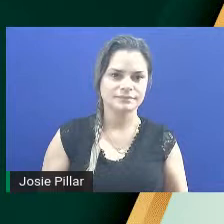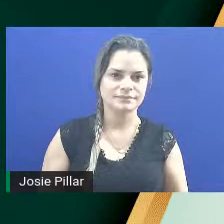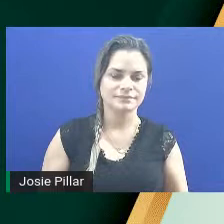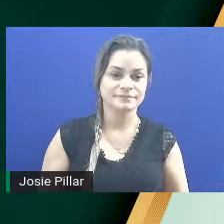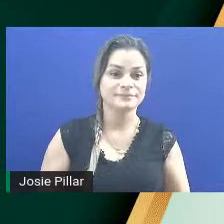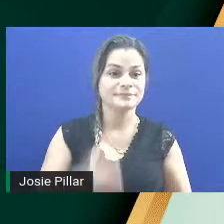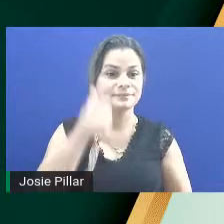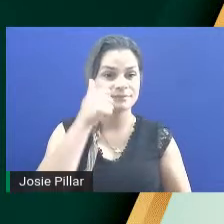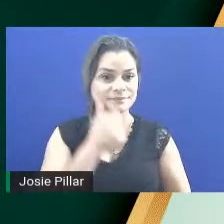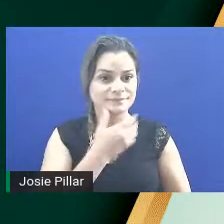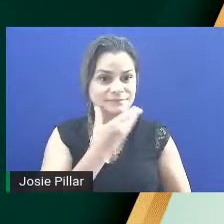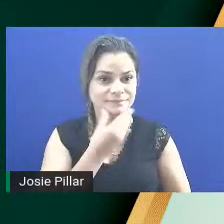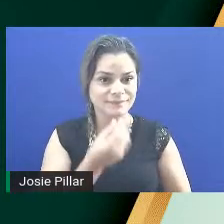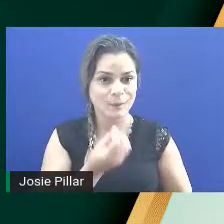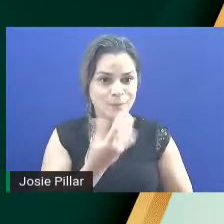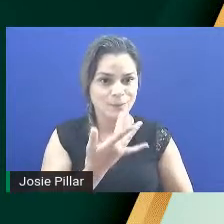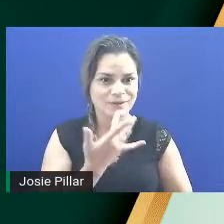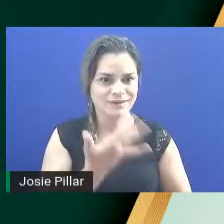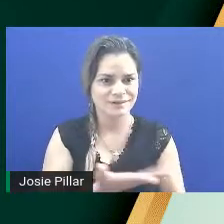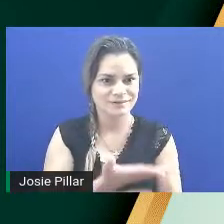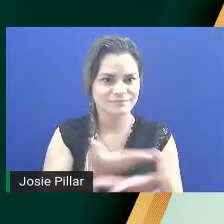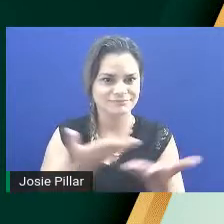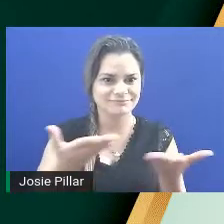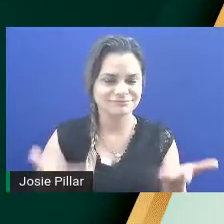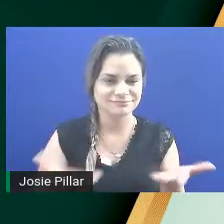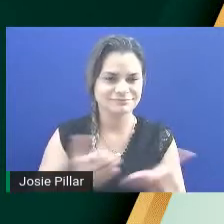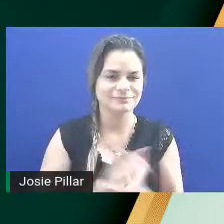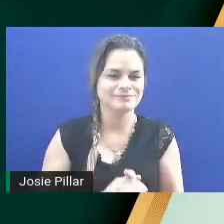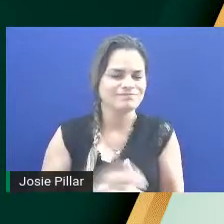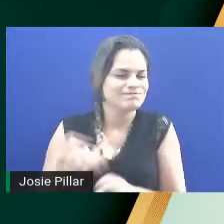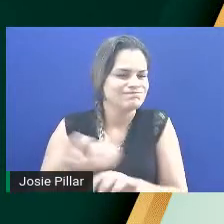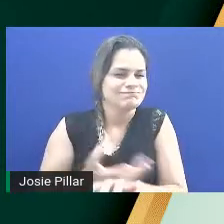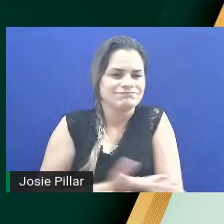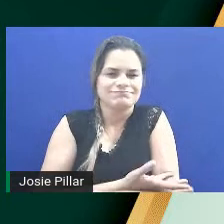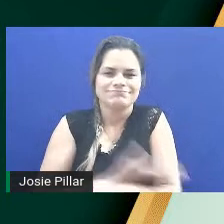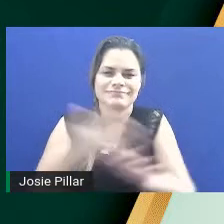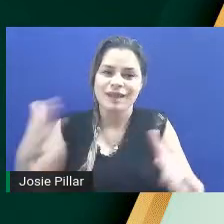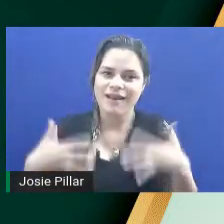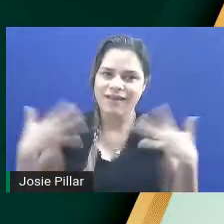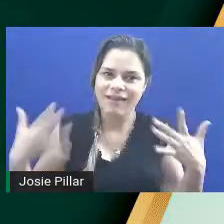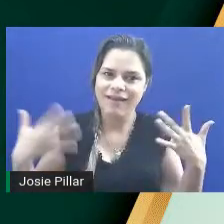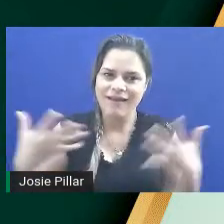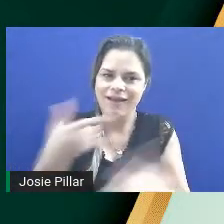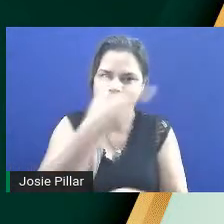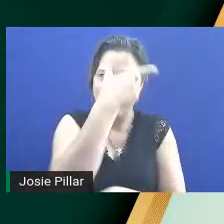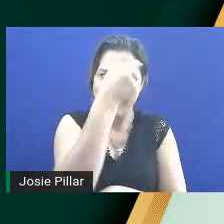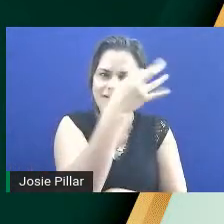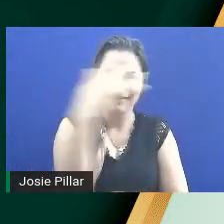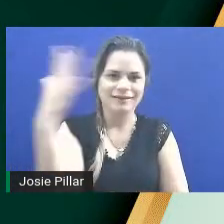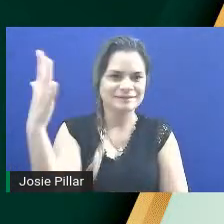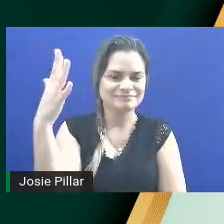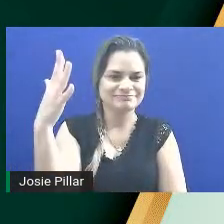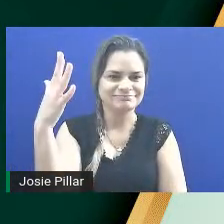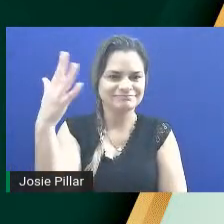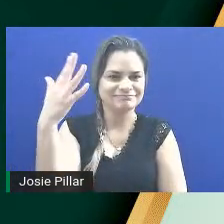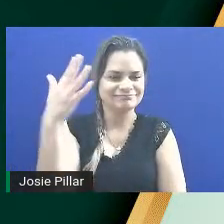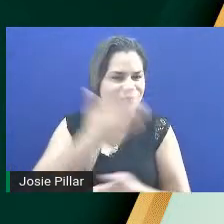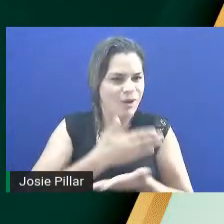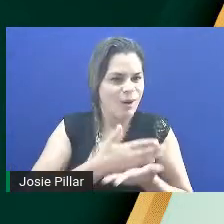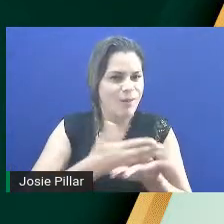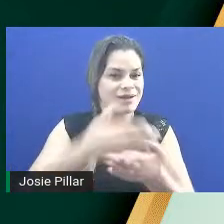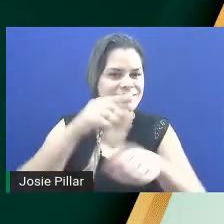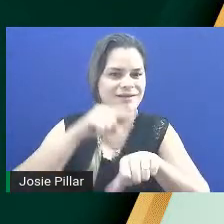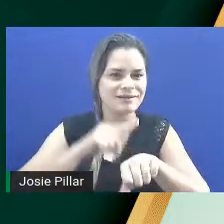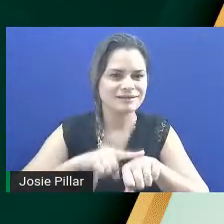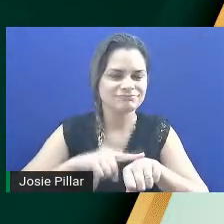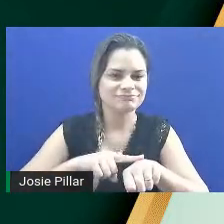Senhoras e senhores, boa tarde. É com muita emoção e alegria que a Universidade Federal do Pampa inicia neste